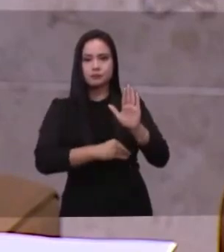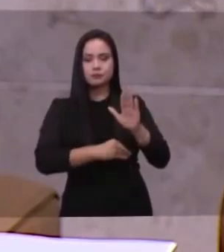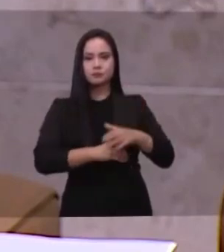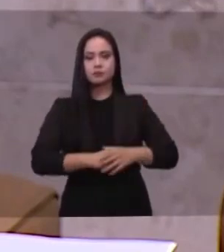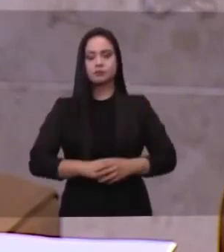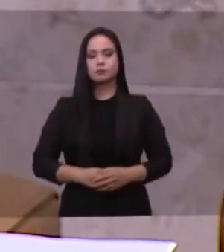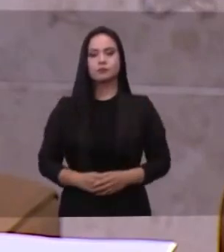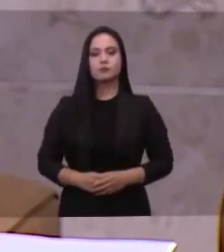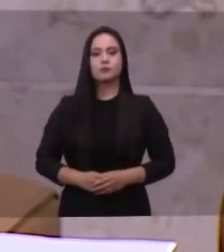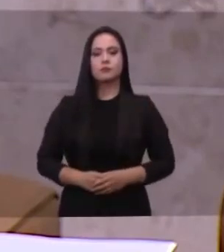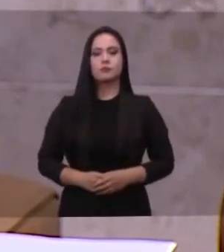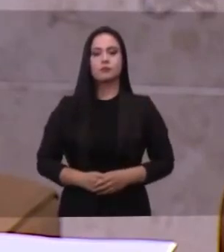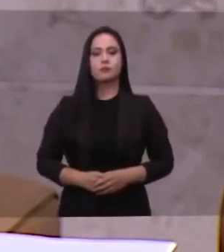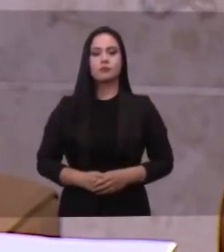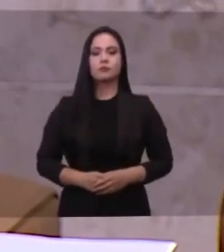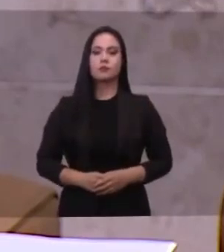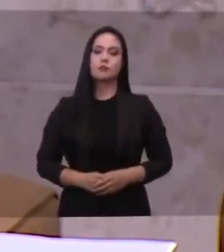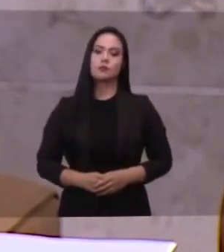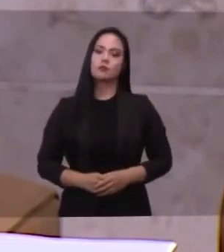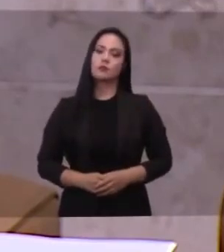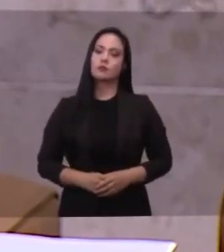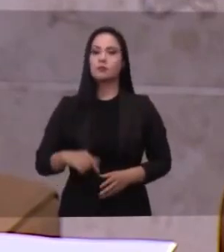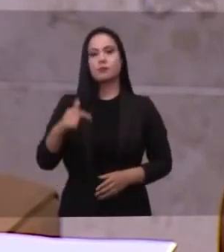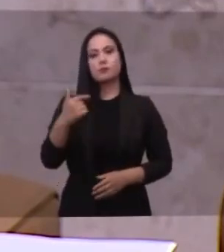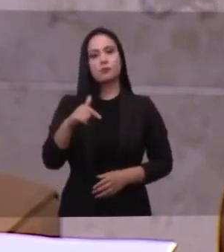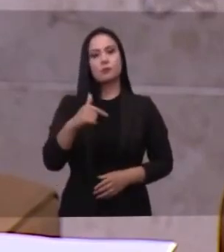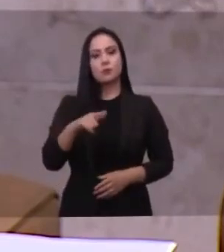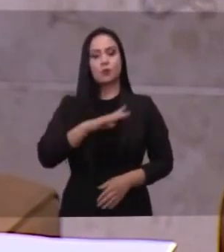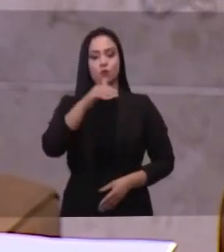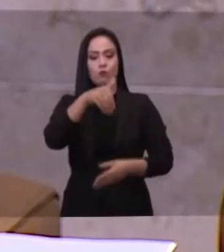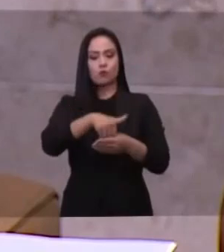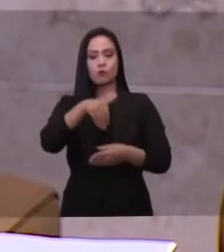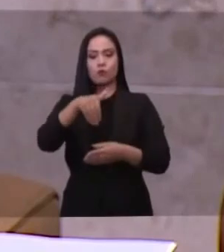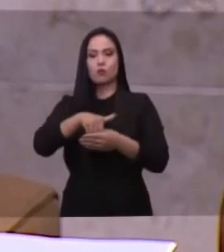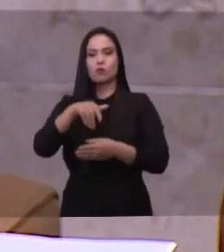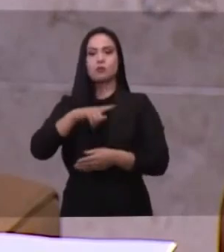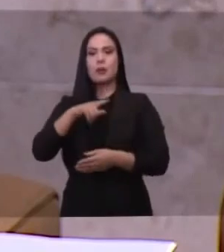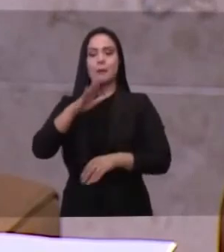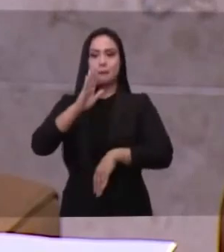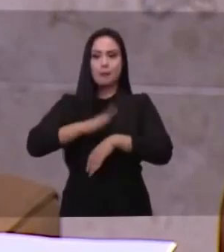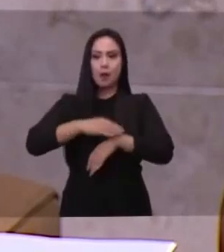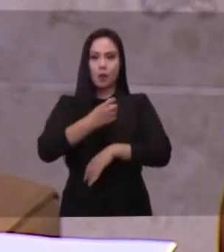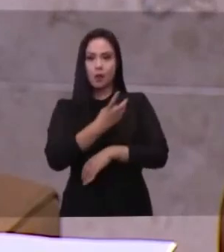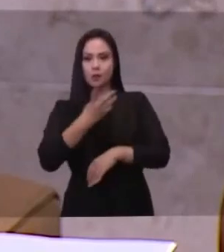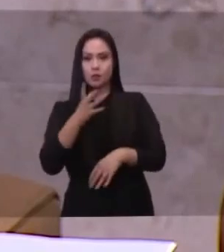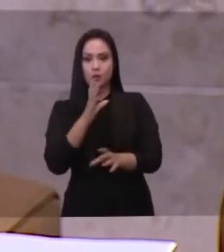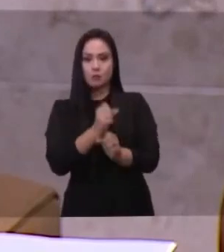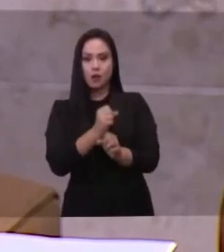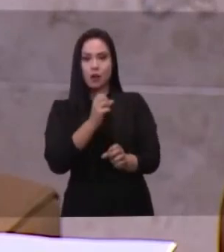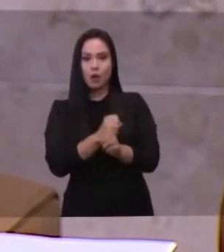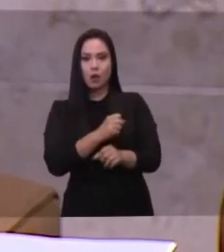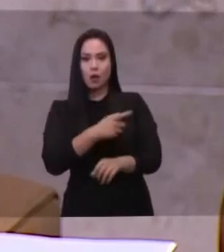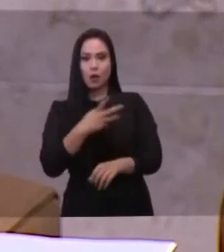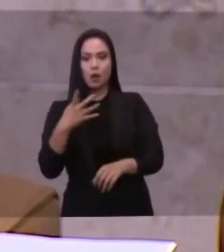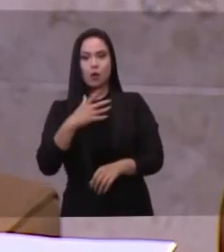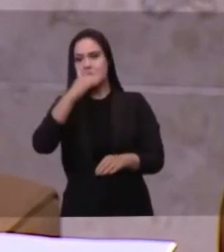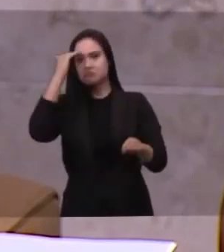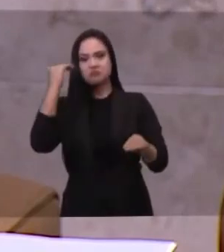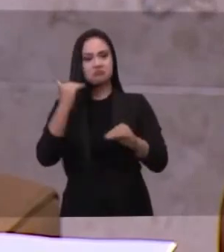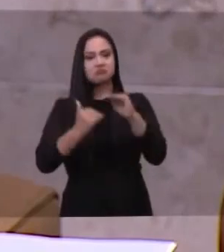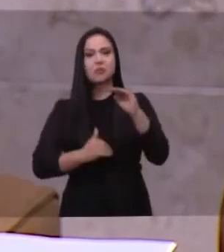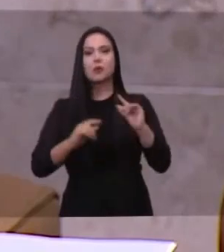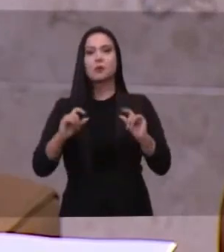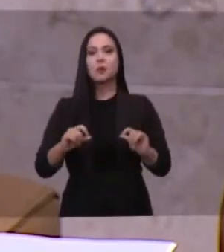arbitragem, malgrado haja constado de votos da sempre douta maioria, não conduz, em nosso entender,